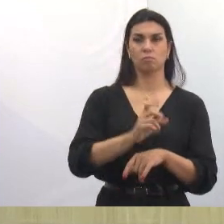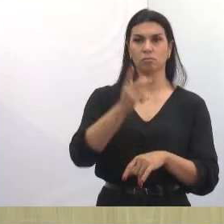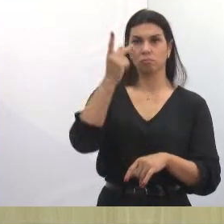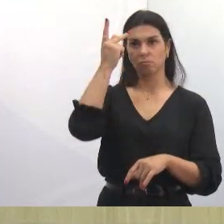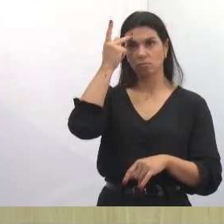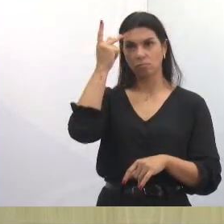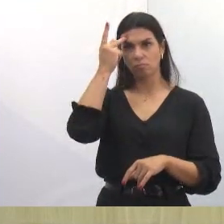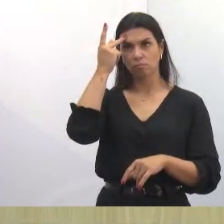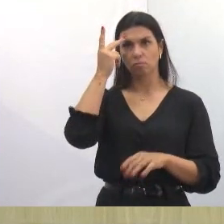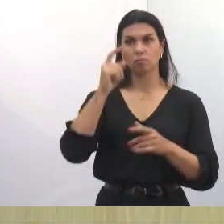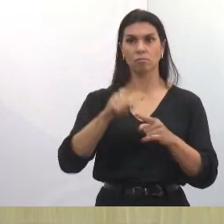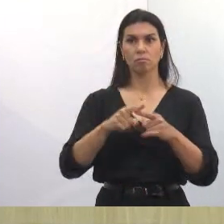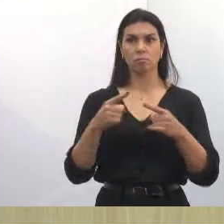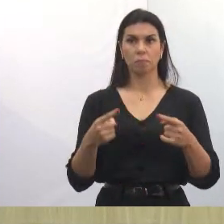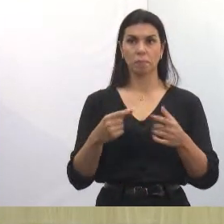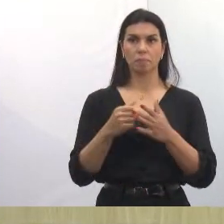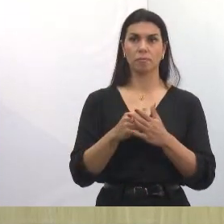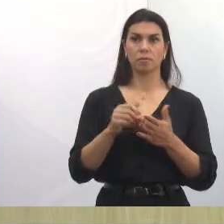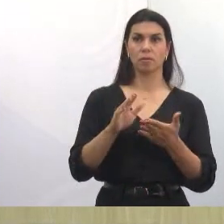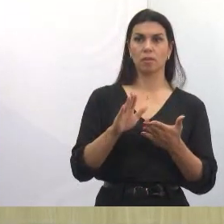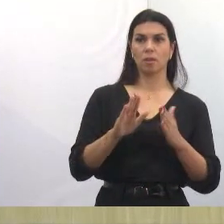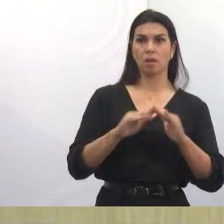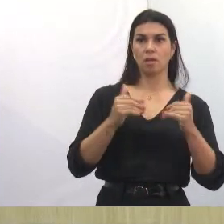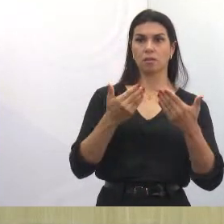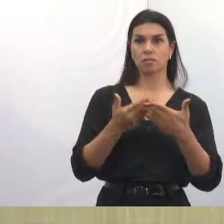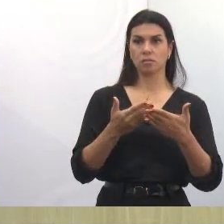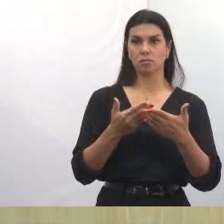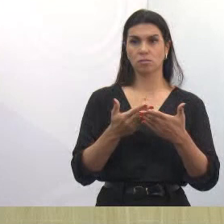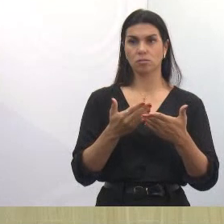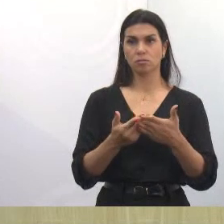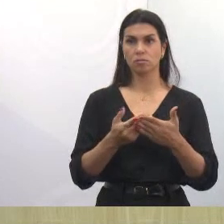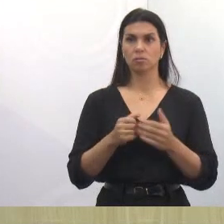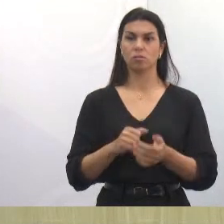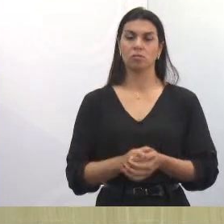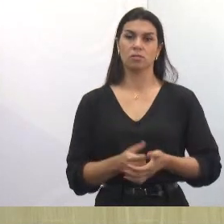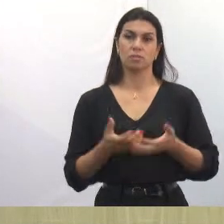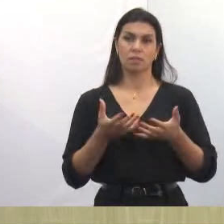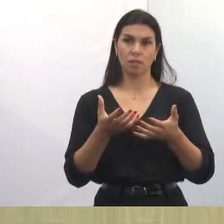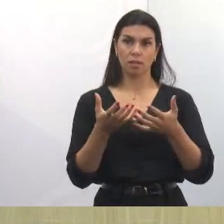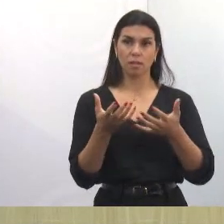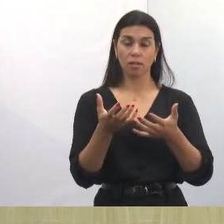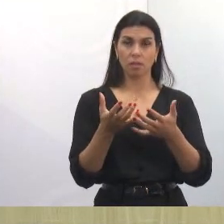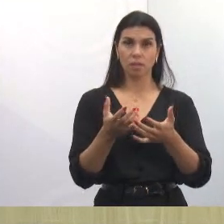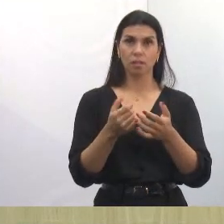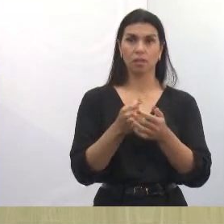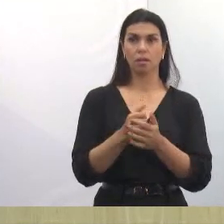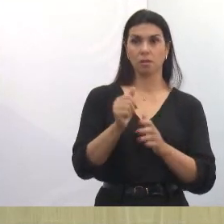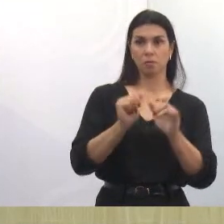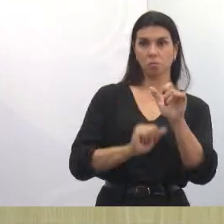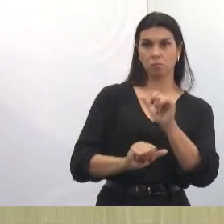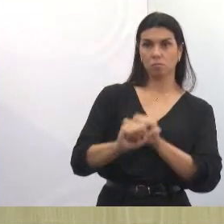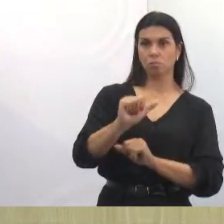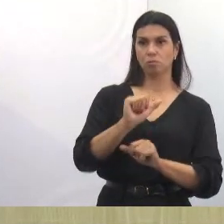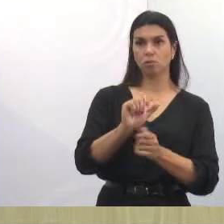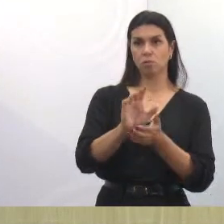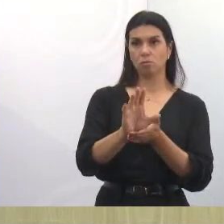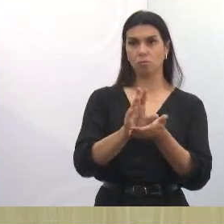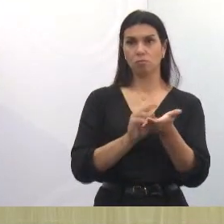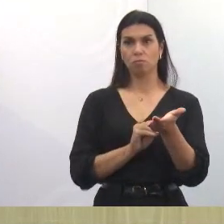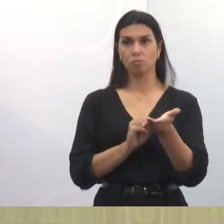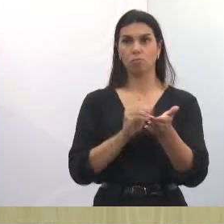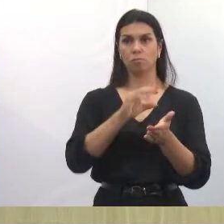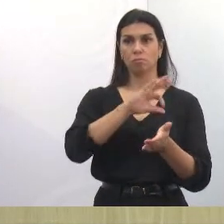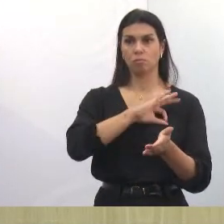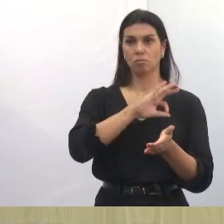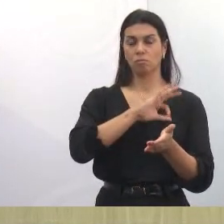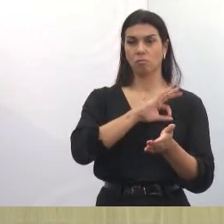das escolas que manifestaram interesse em aderir ao modelo cívico-militar, divulgados no